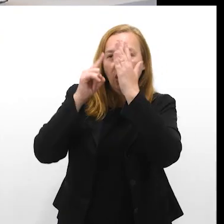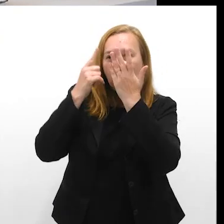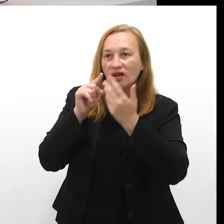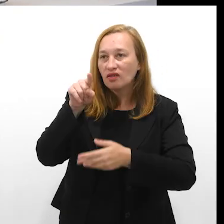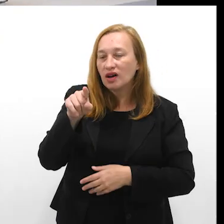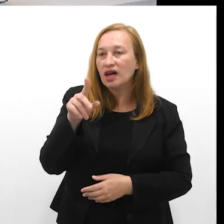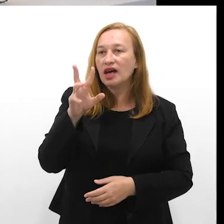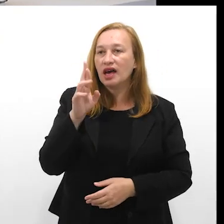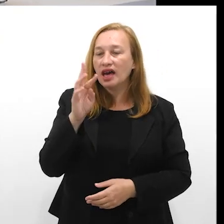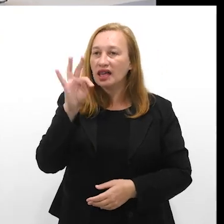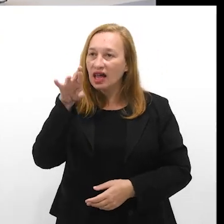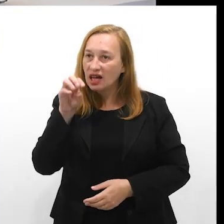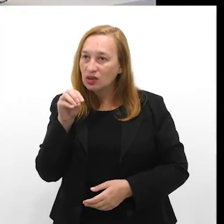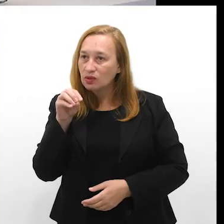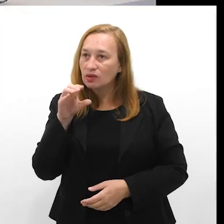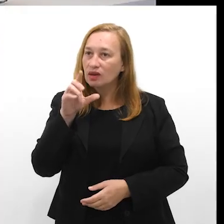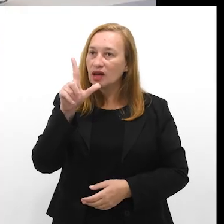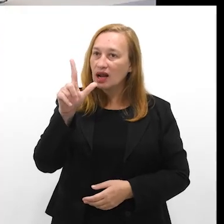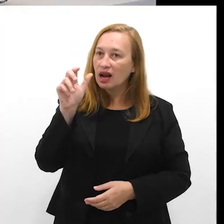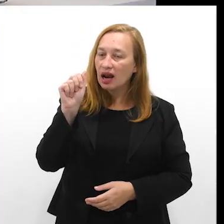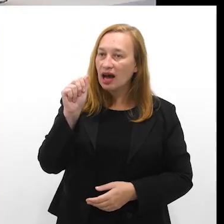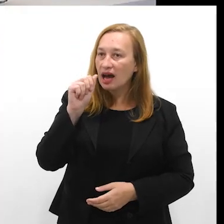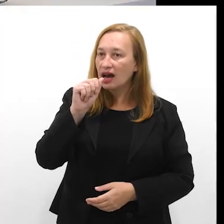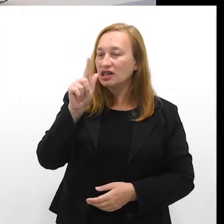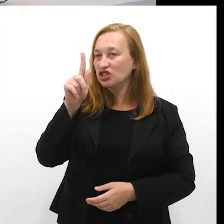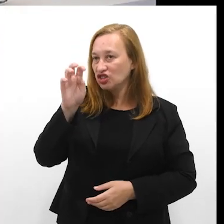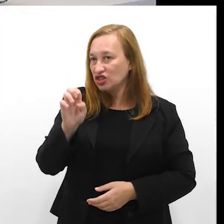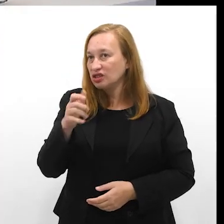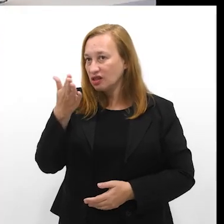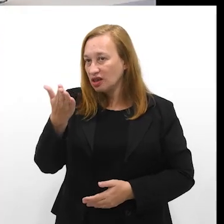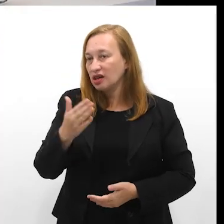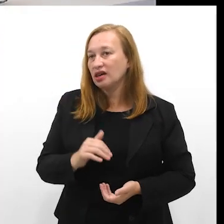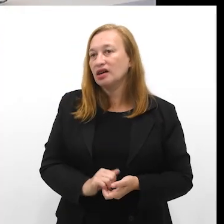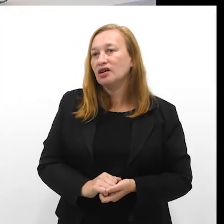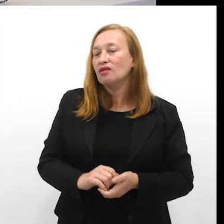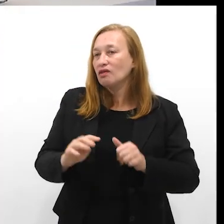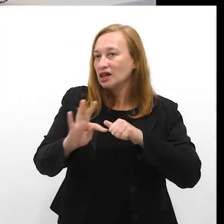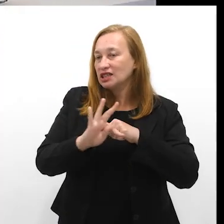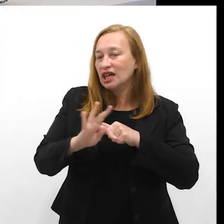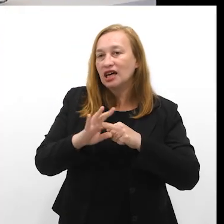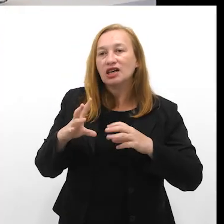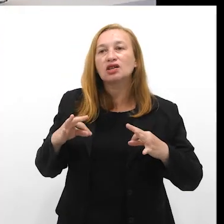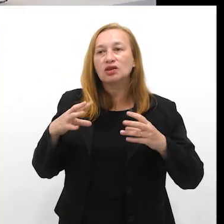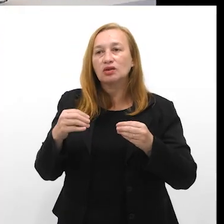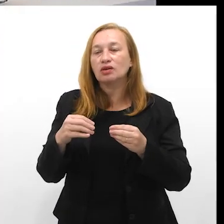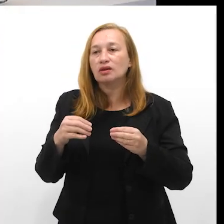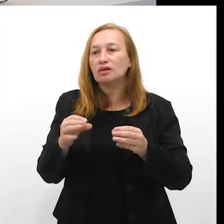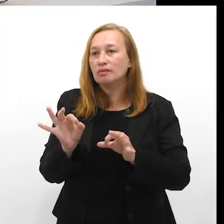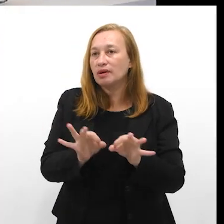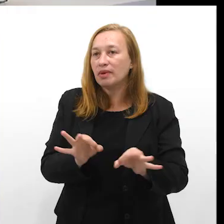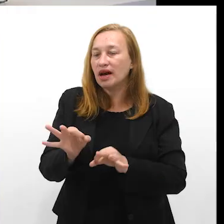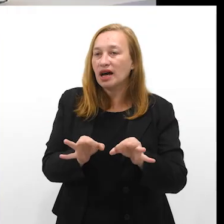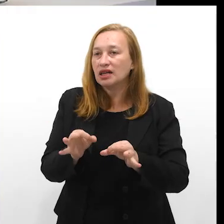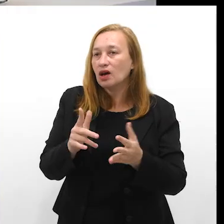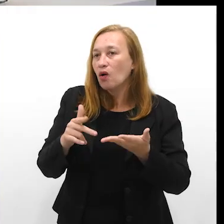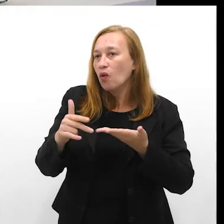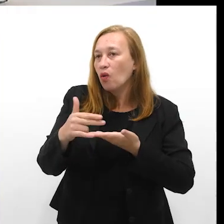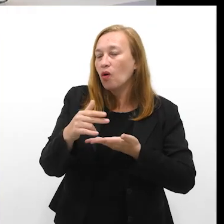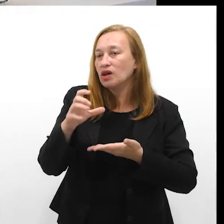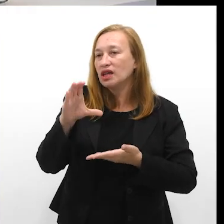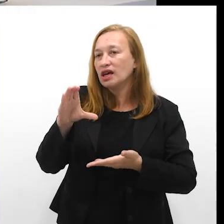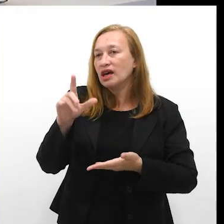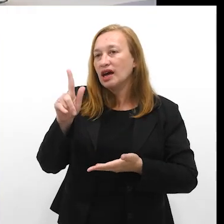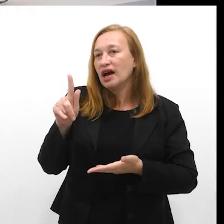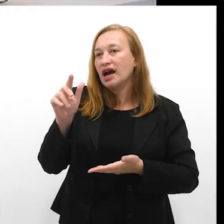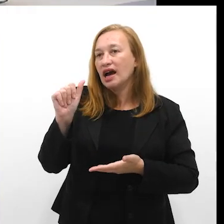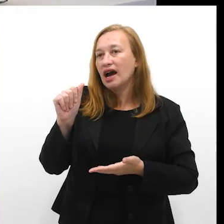E aí já é o carnaval. Isso aí já é o Renato Lage, né? Então, essa aí foi uma técnica toda feita no corte-gaveta,